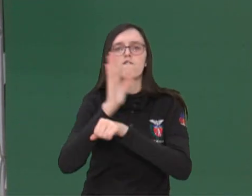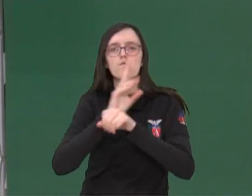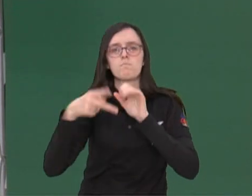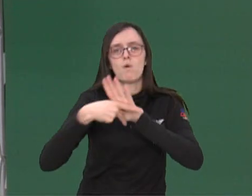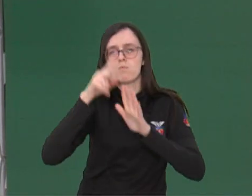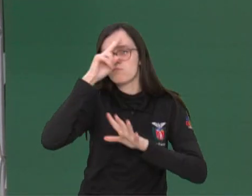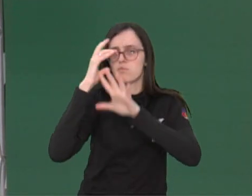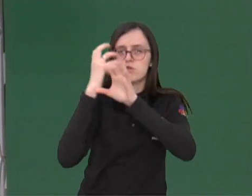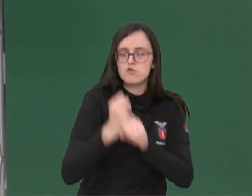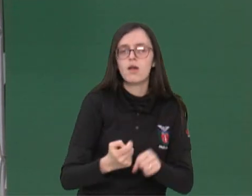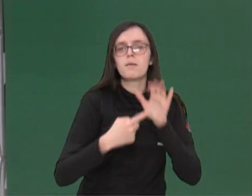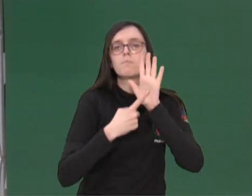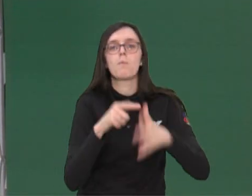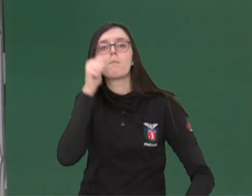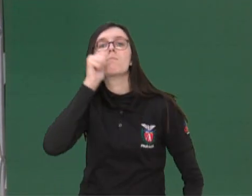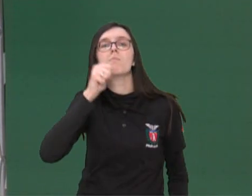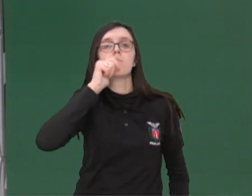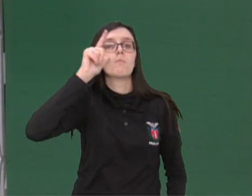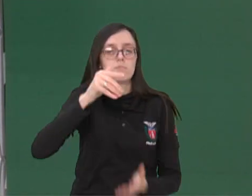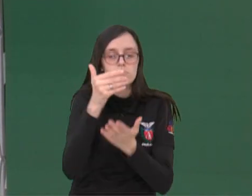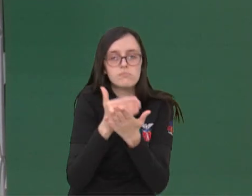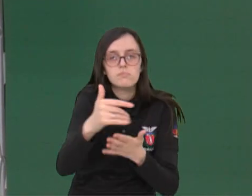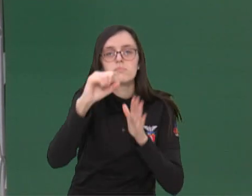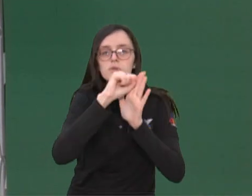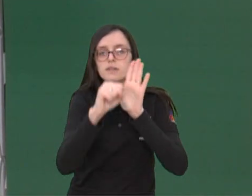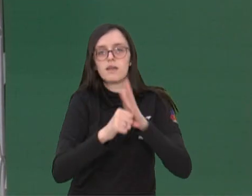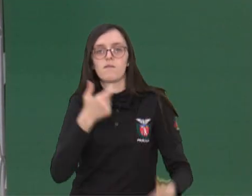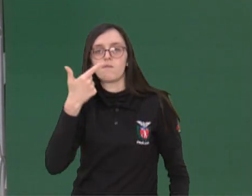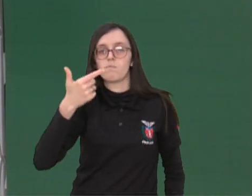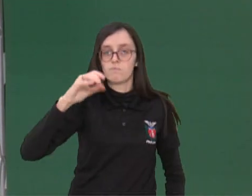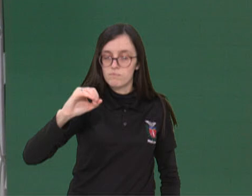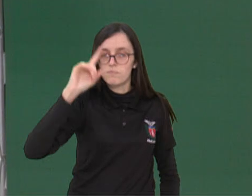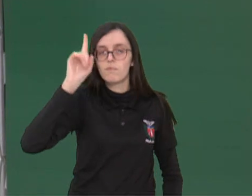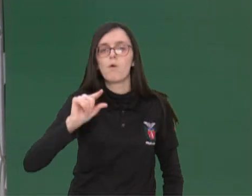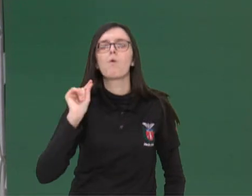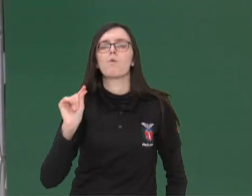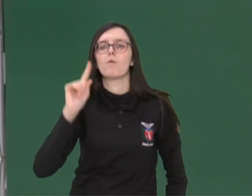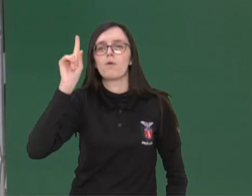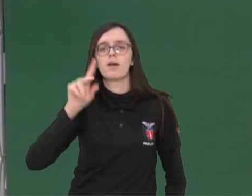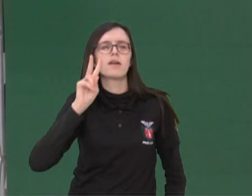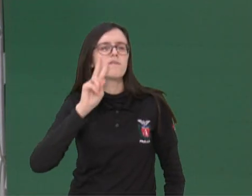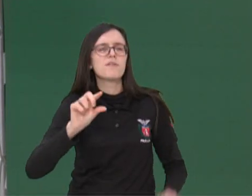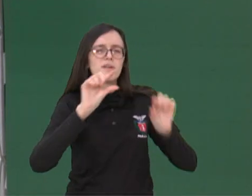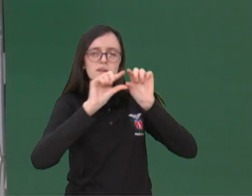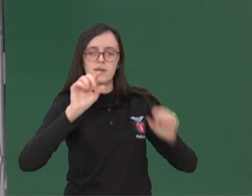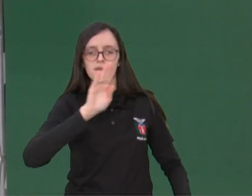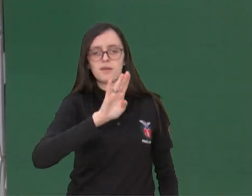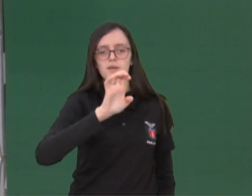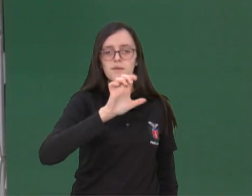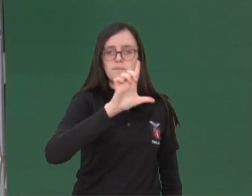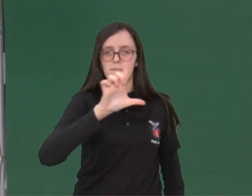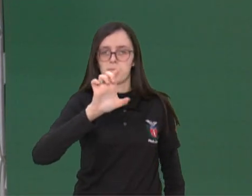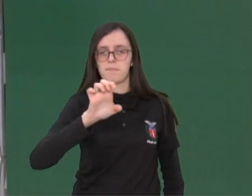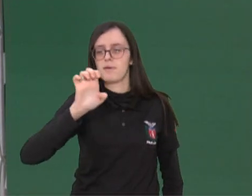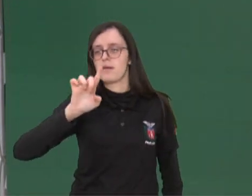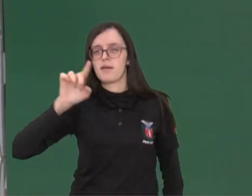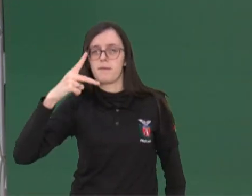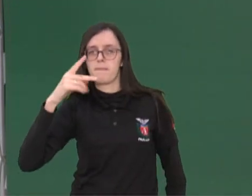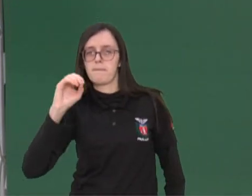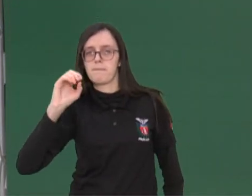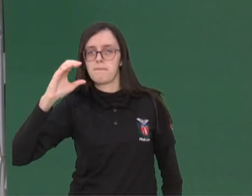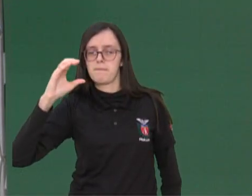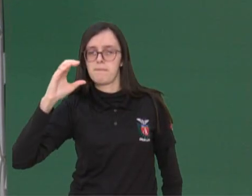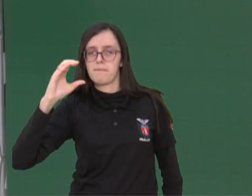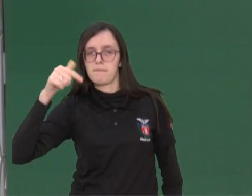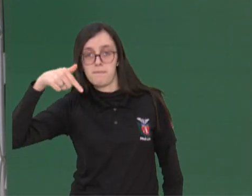históricos, imagens de mulheres no início do século XX, na chamada Belle Époque, lembra? E